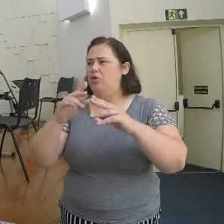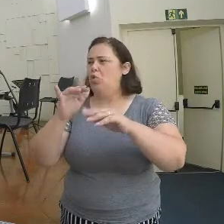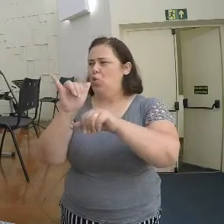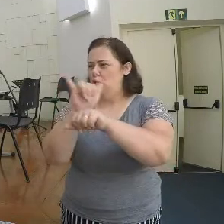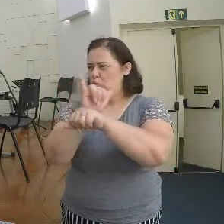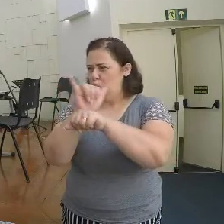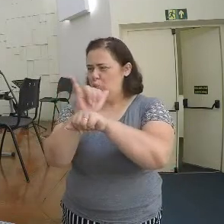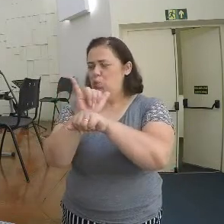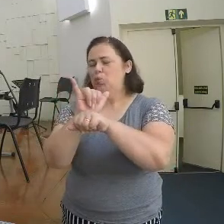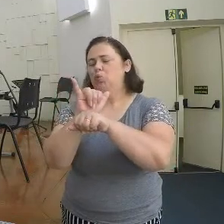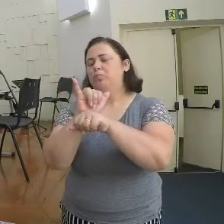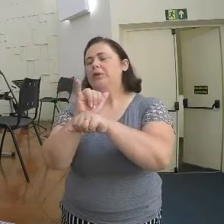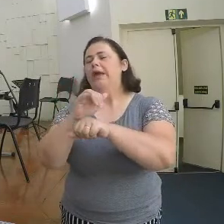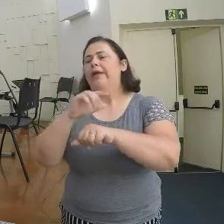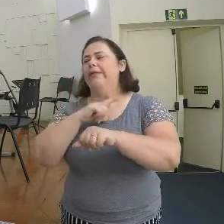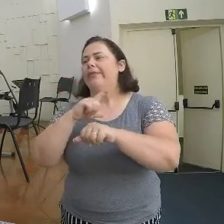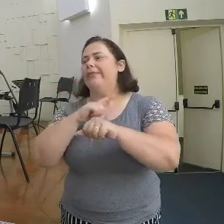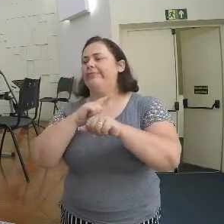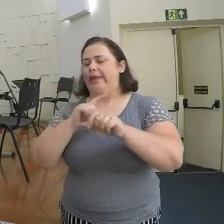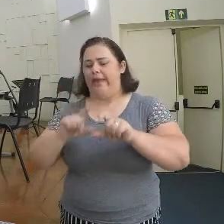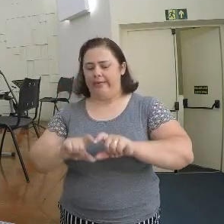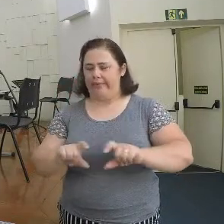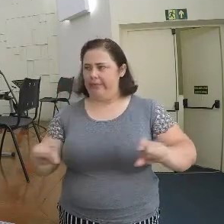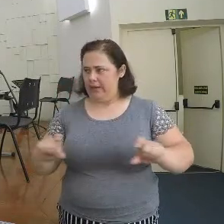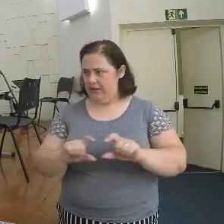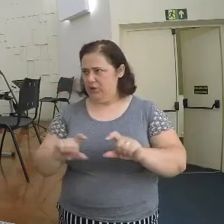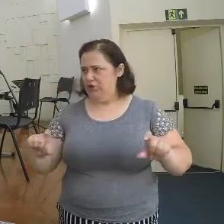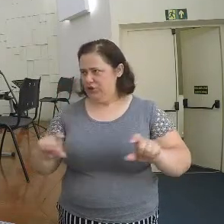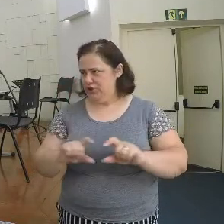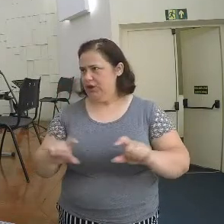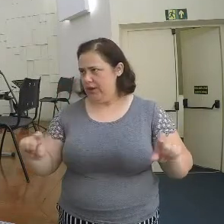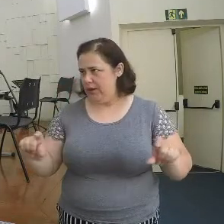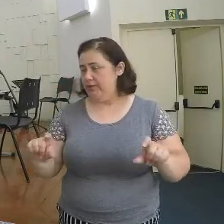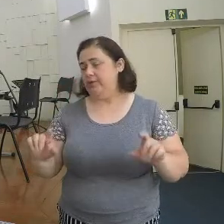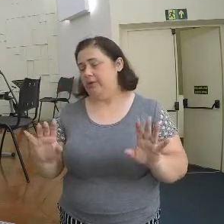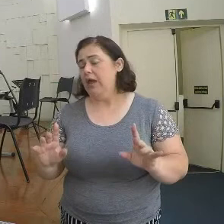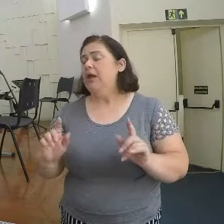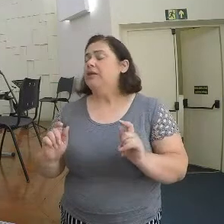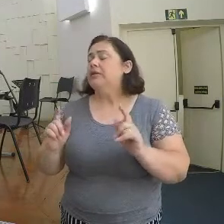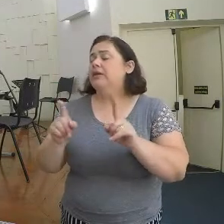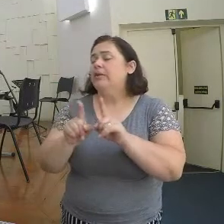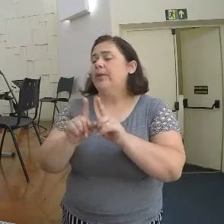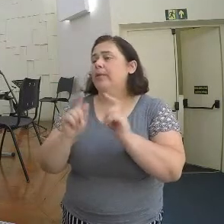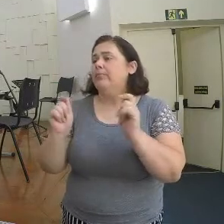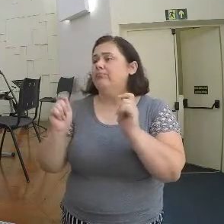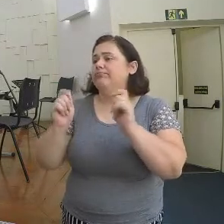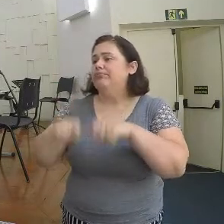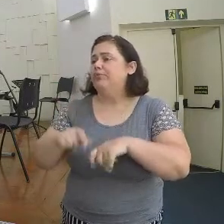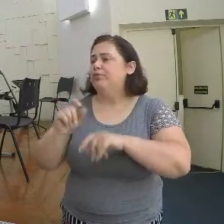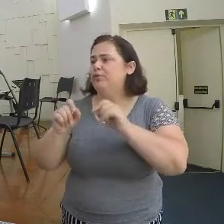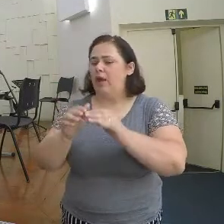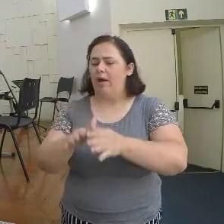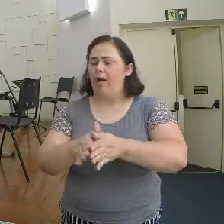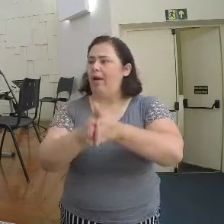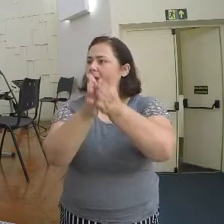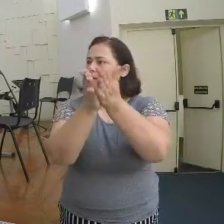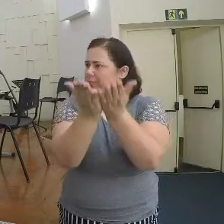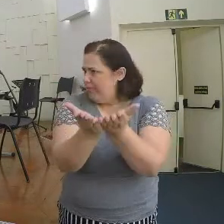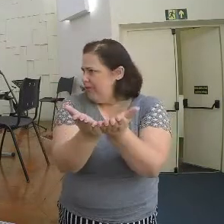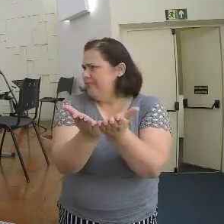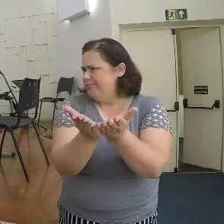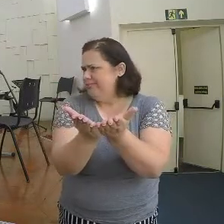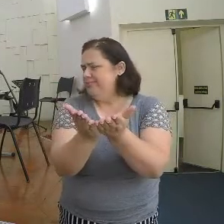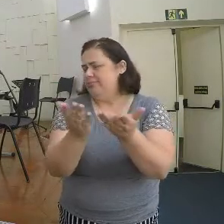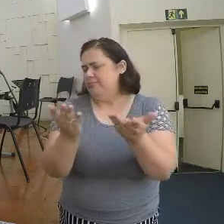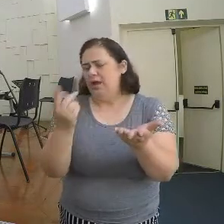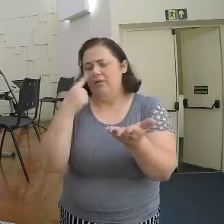desta celebração da primeira igreja, sinta-se também convidada a acompanhar